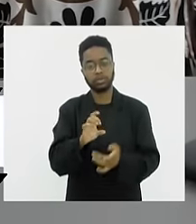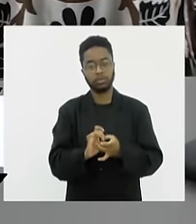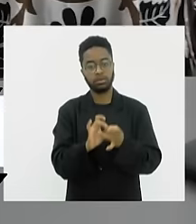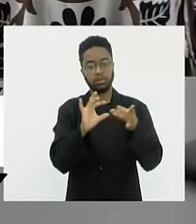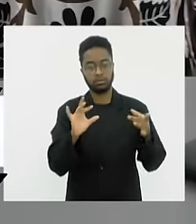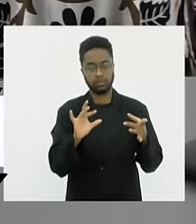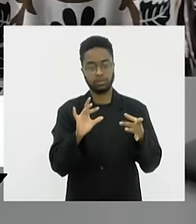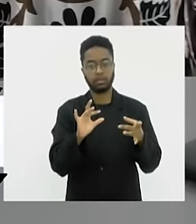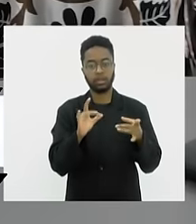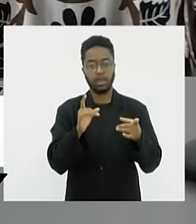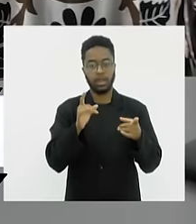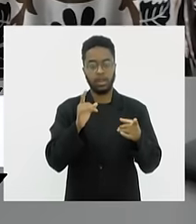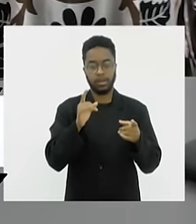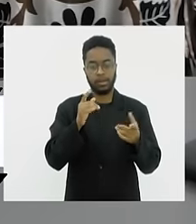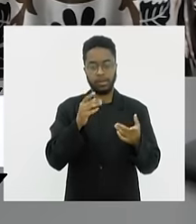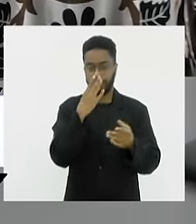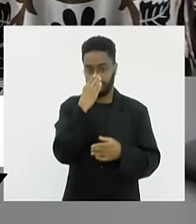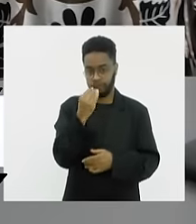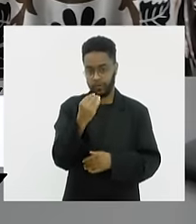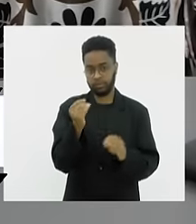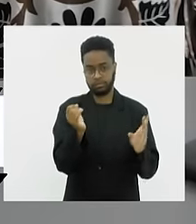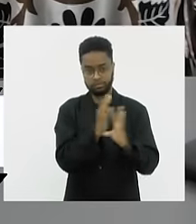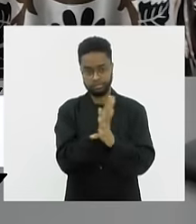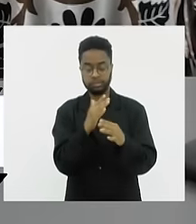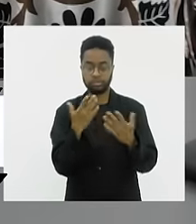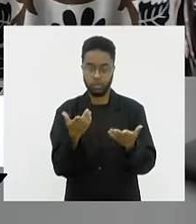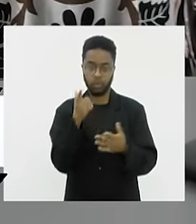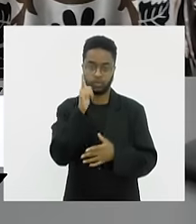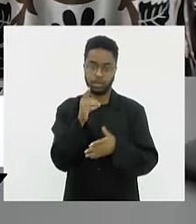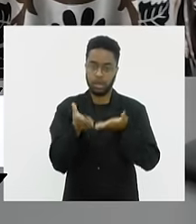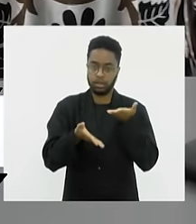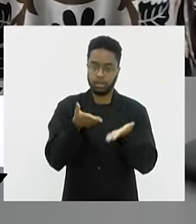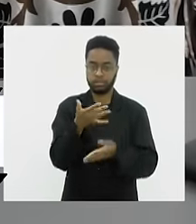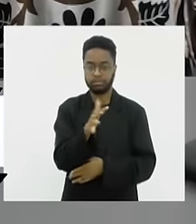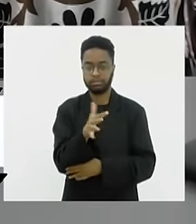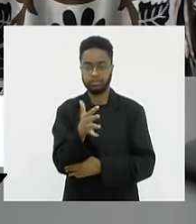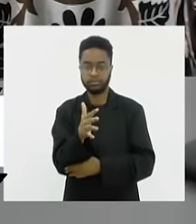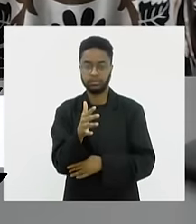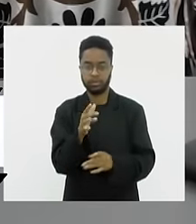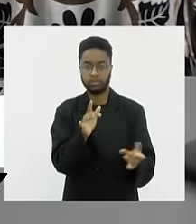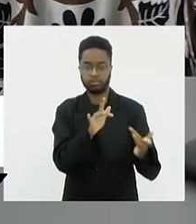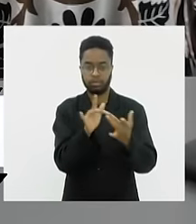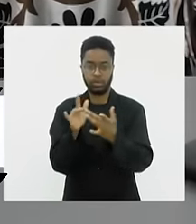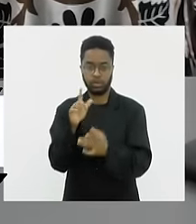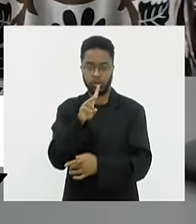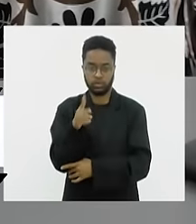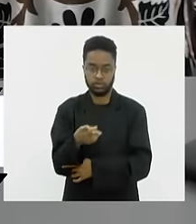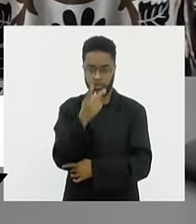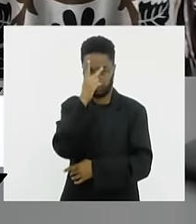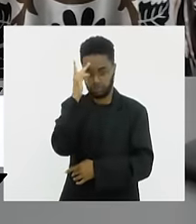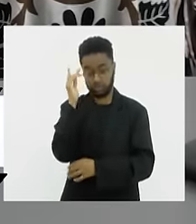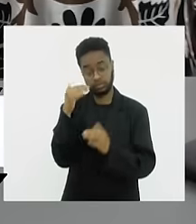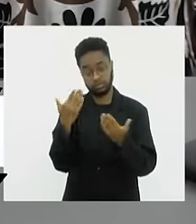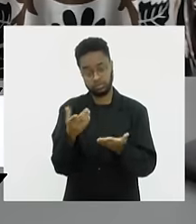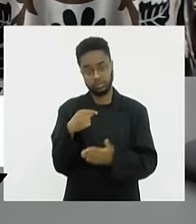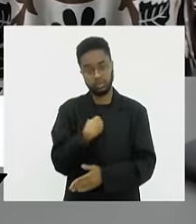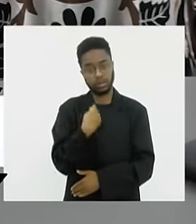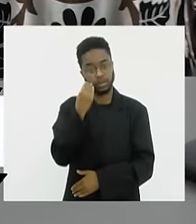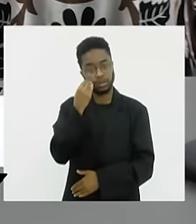ali atendia em torno de 2 mil pessoas diárias. Né? Então, assim, nós procuramos também atender o pleito